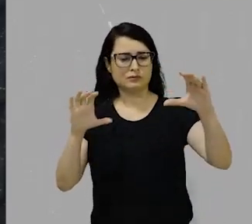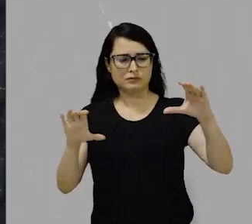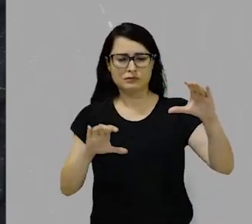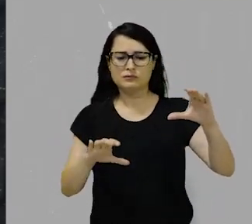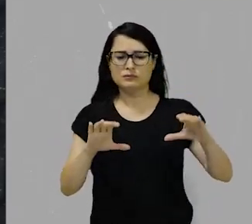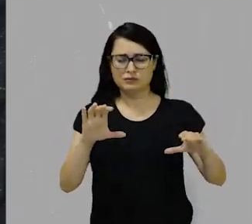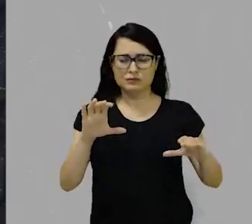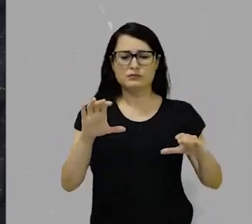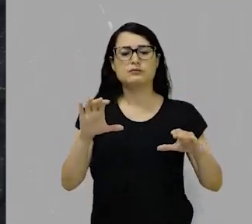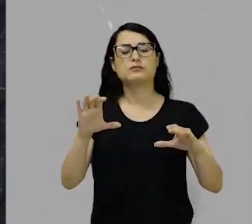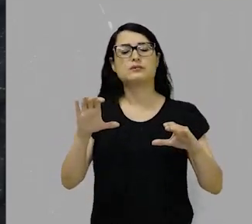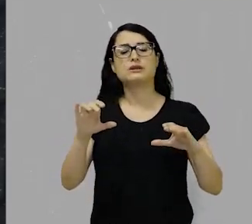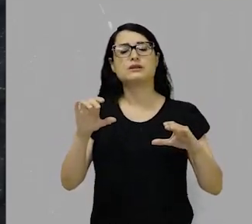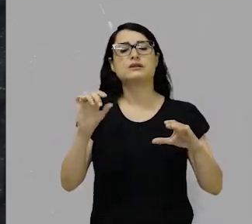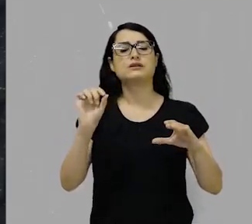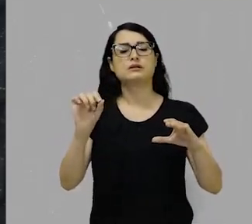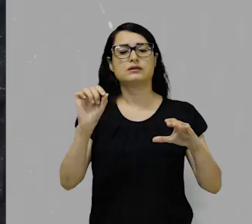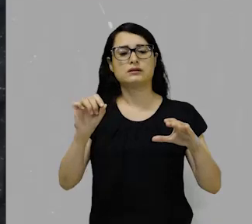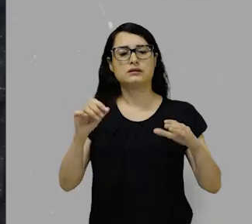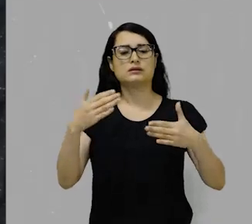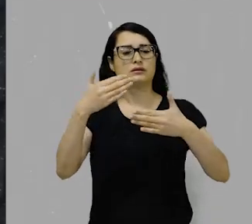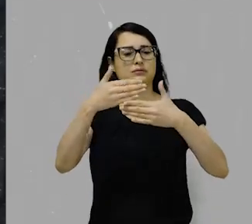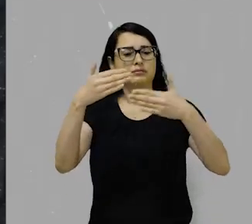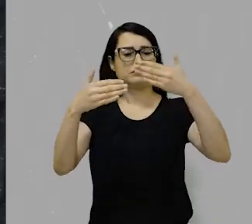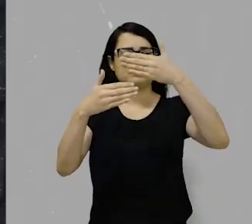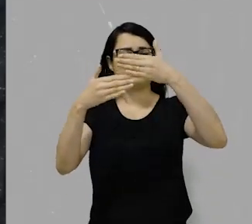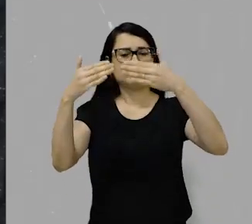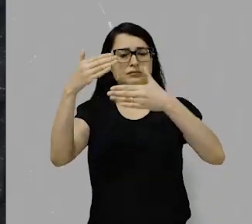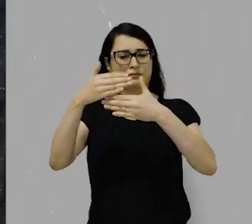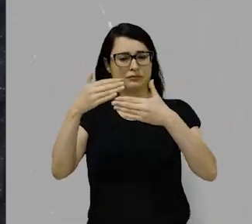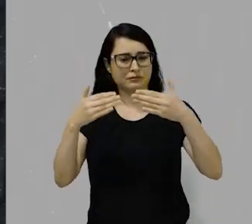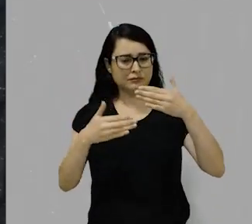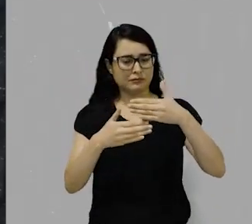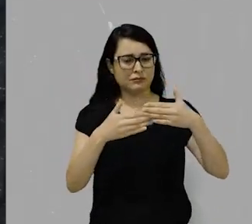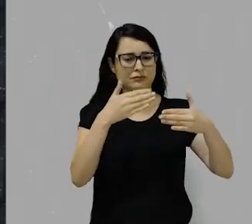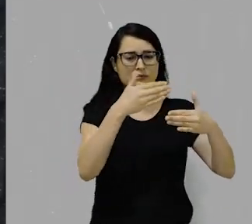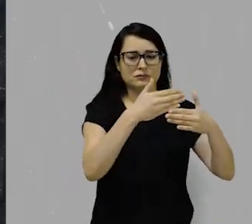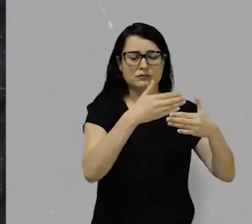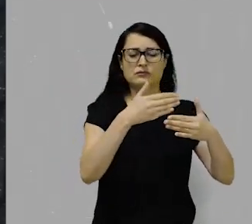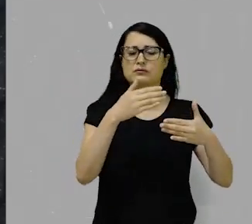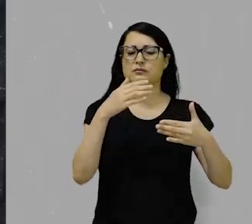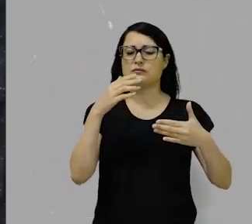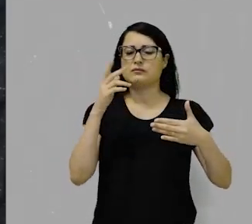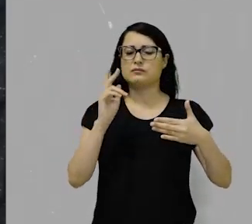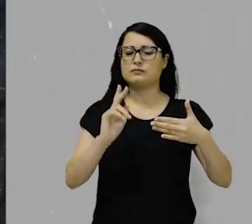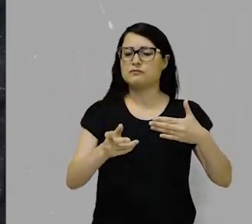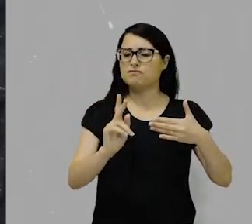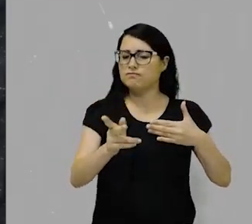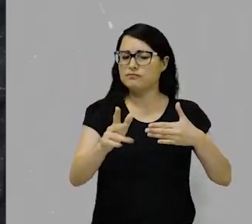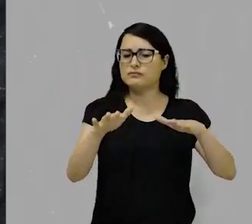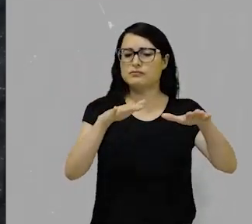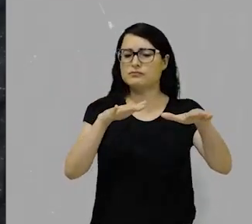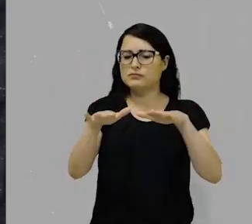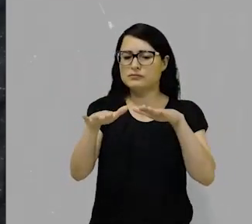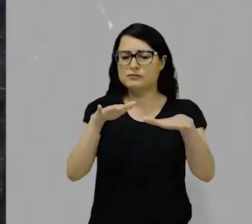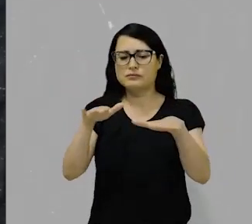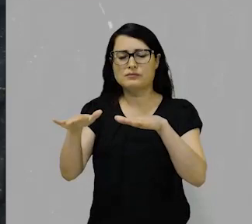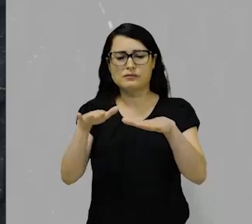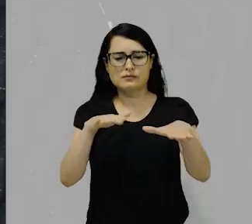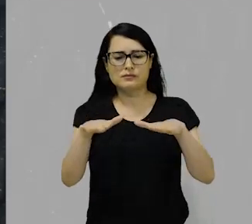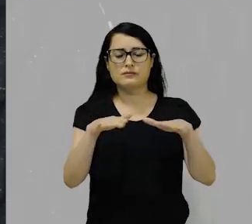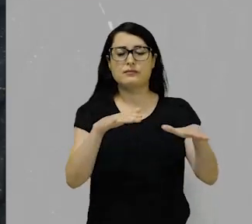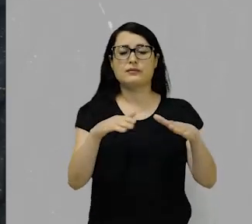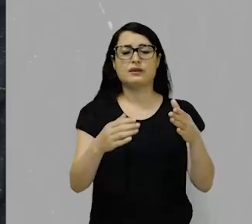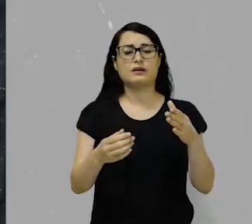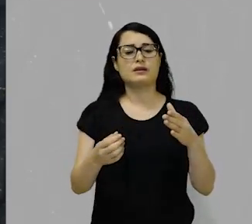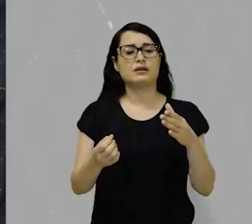blocos rochosos foram denominados de placas tectônicas. E eles estão em constante movimentação. Daí